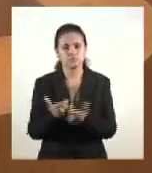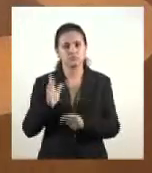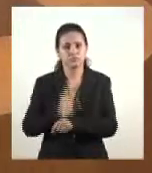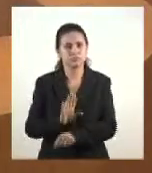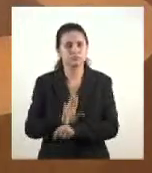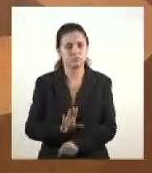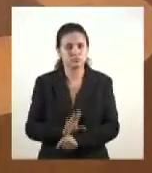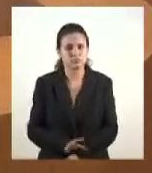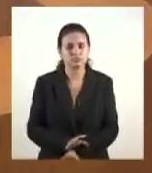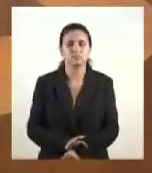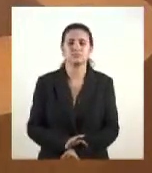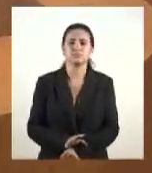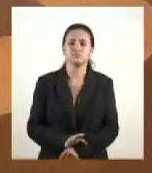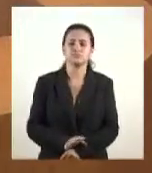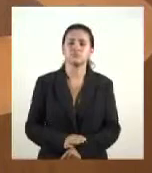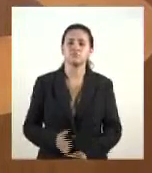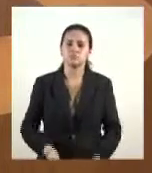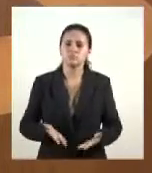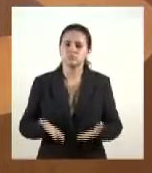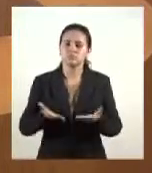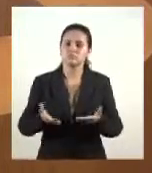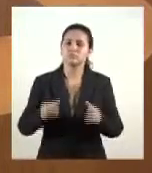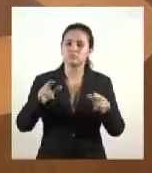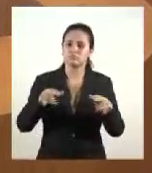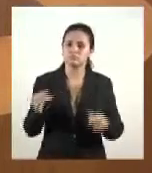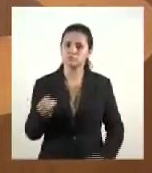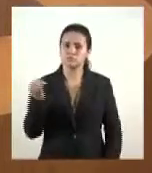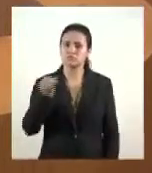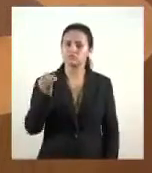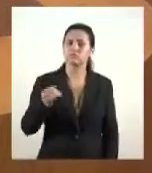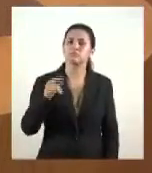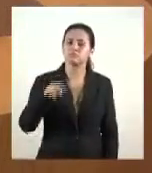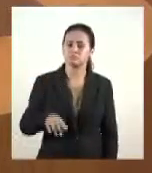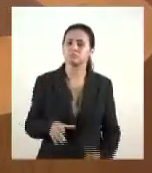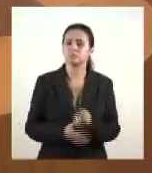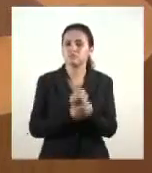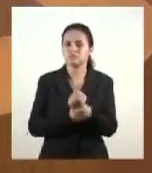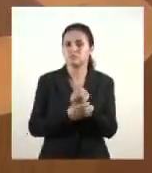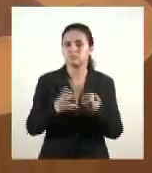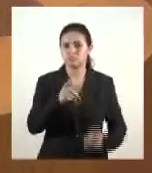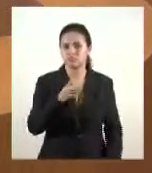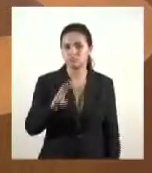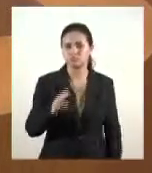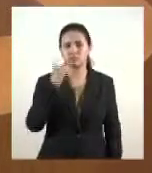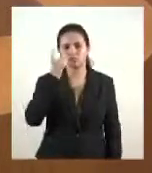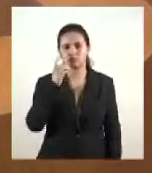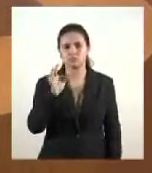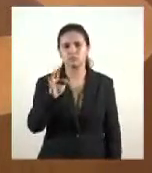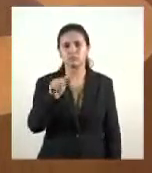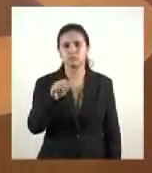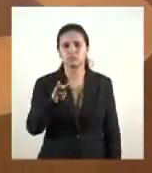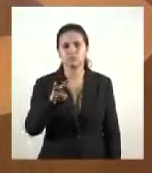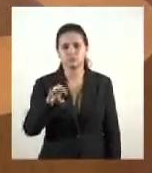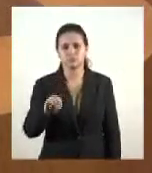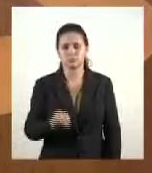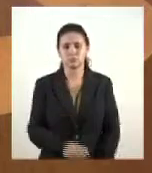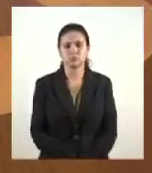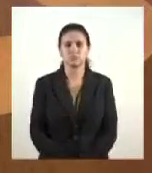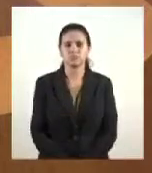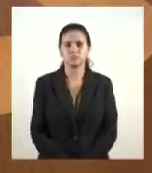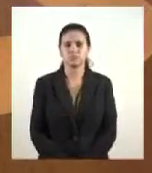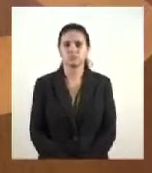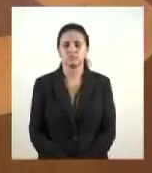forma propositivamente para esse tema tão importante que é o tema da segurança pública. Deputado Fábio Macedo.